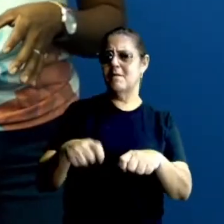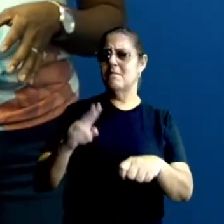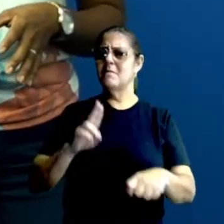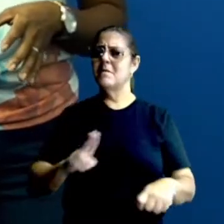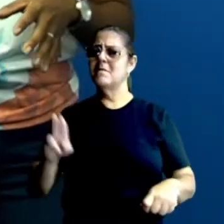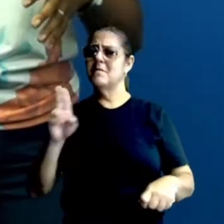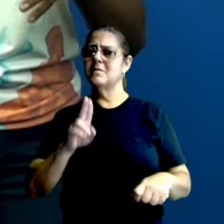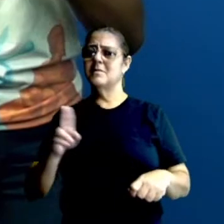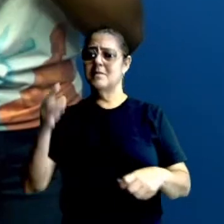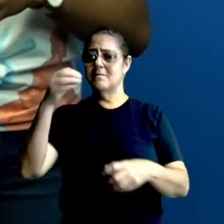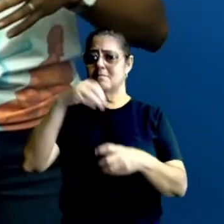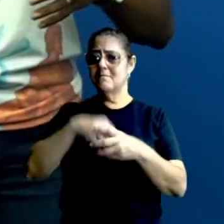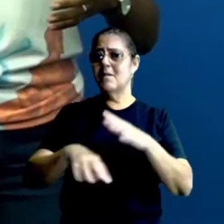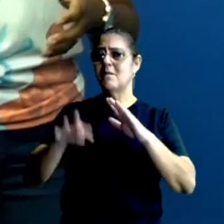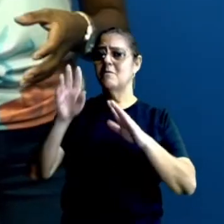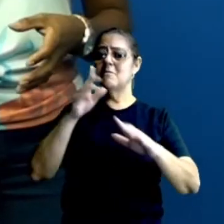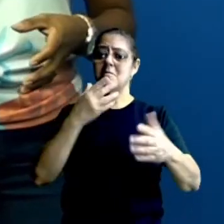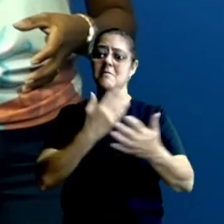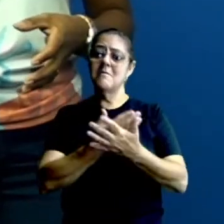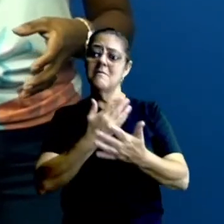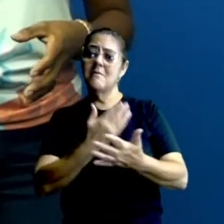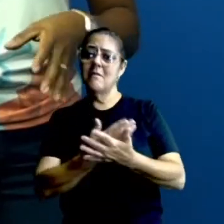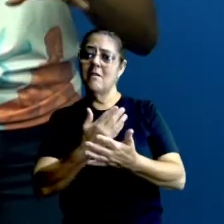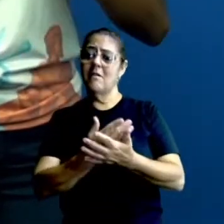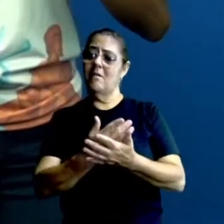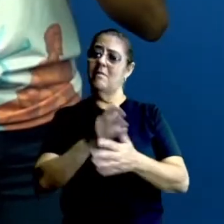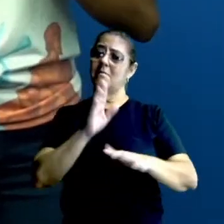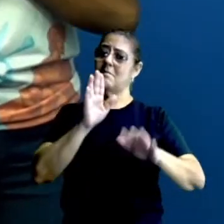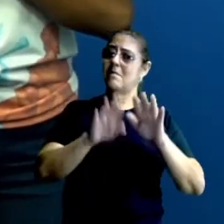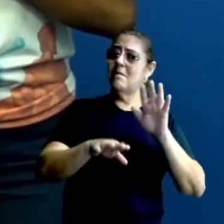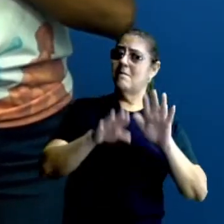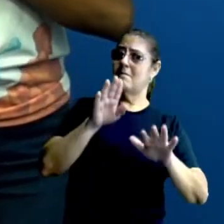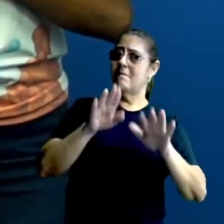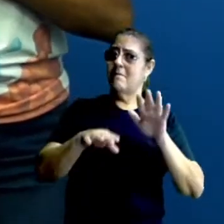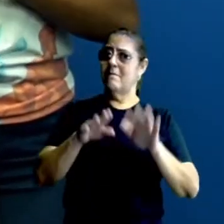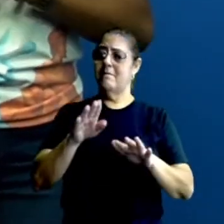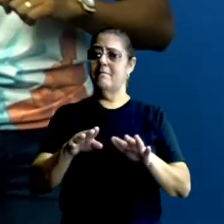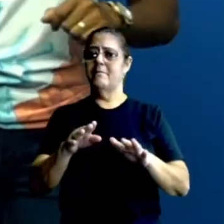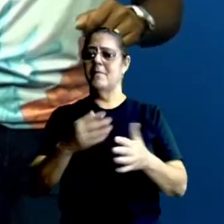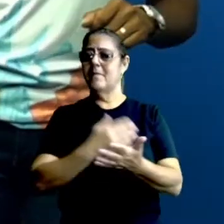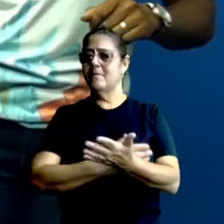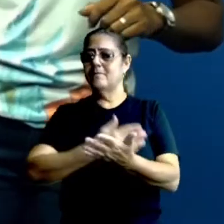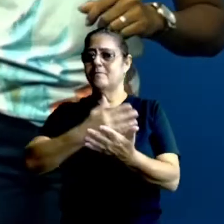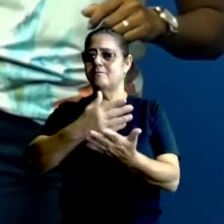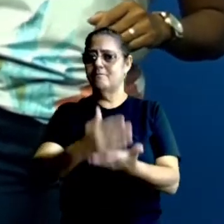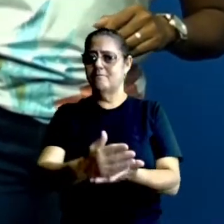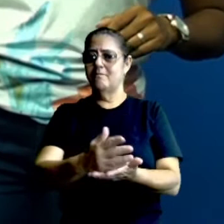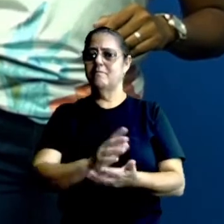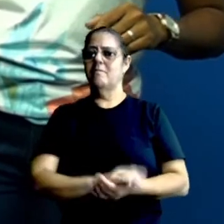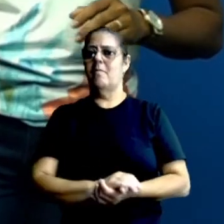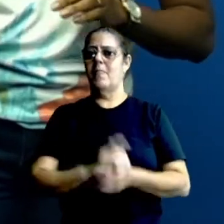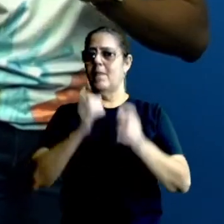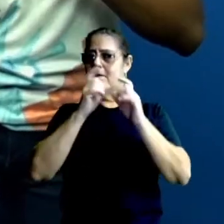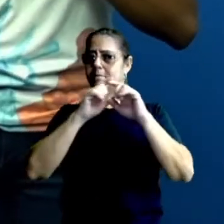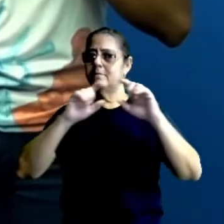utilizar dentro da aula, dependendo de cada momento. Vamos começar por